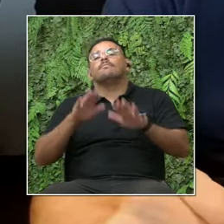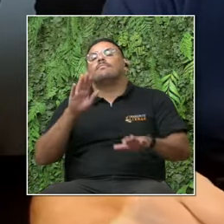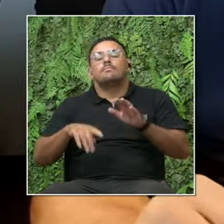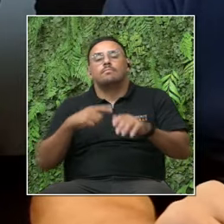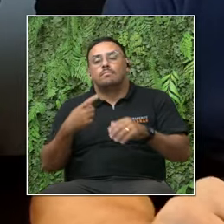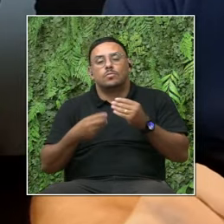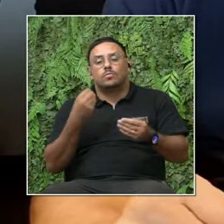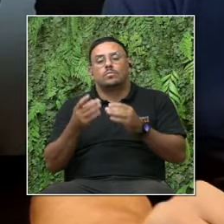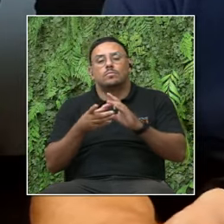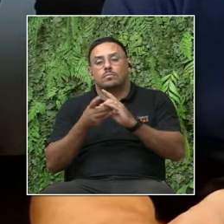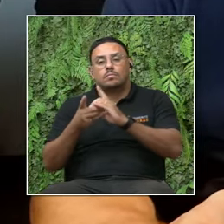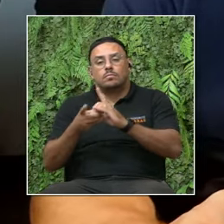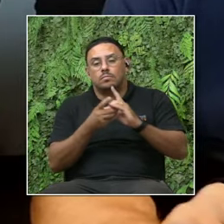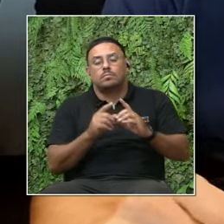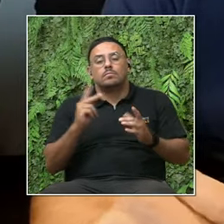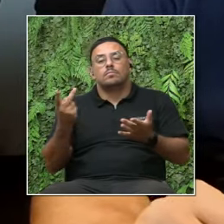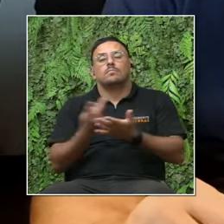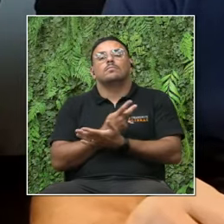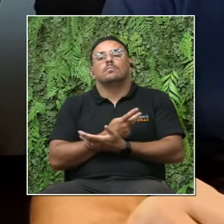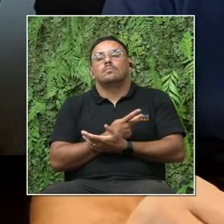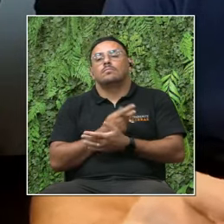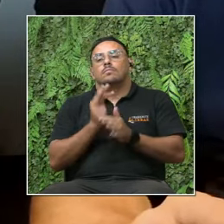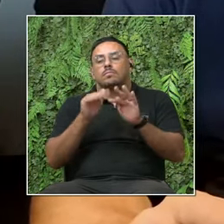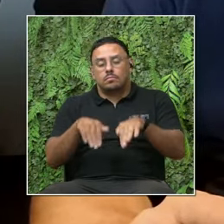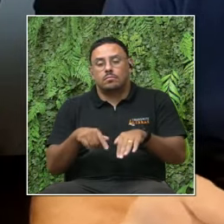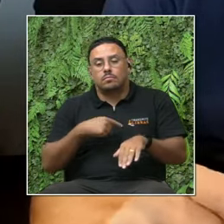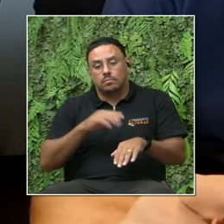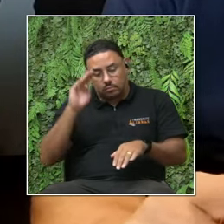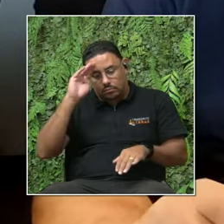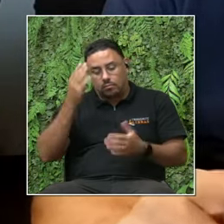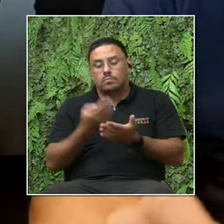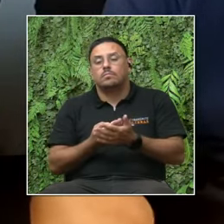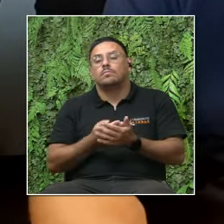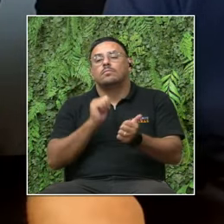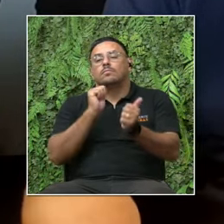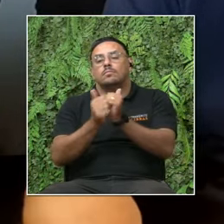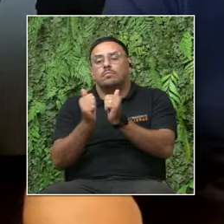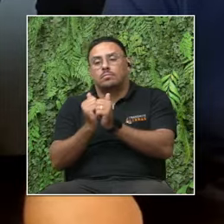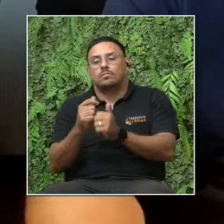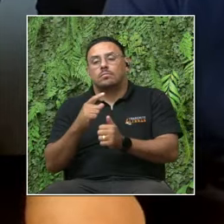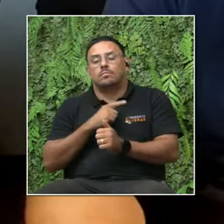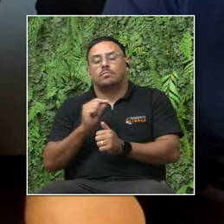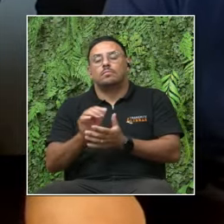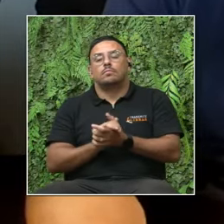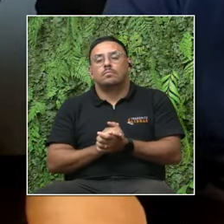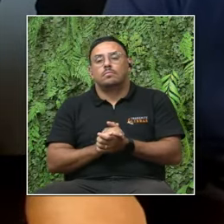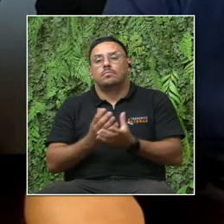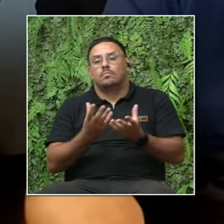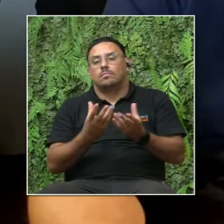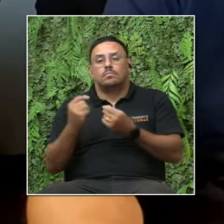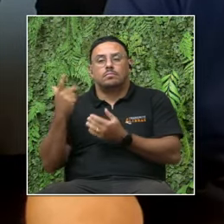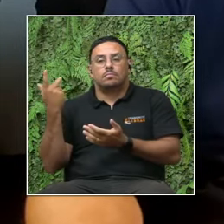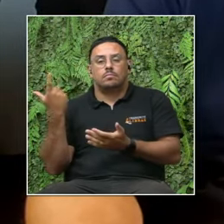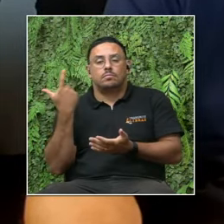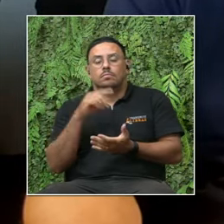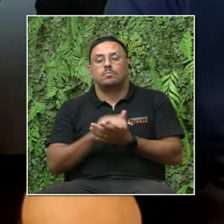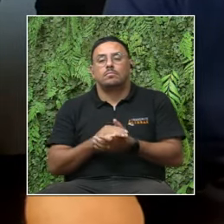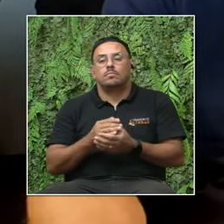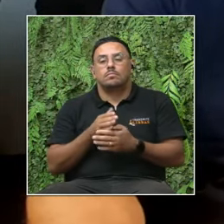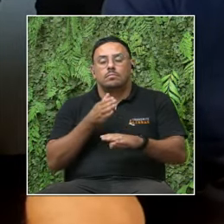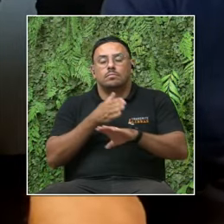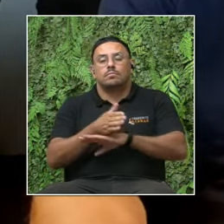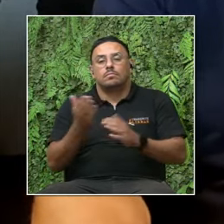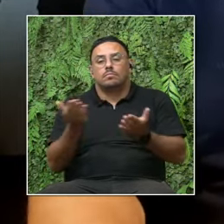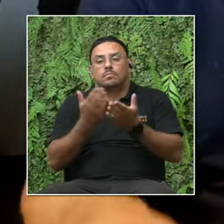muito da dinâmica de como vai acontecer essa decisão Mas eu acredito que esses jogadores terão e tem muita as possibilidades de entrar em campo